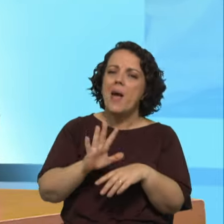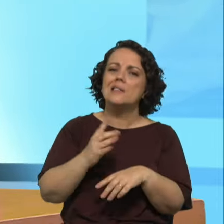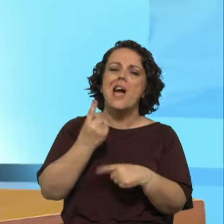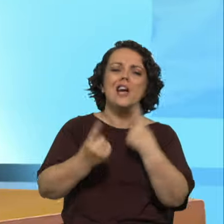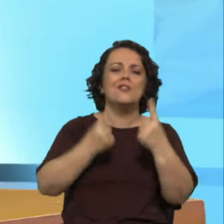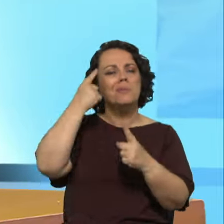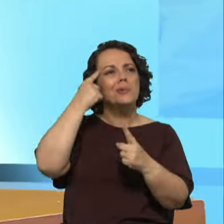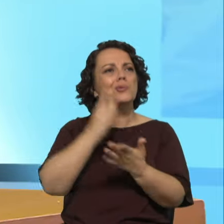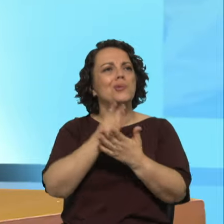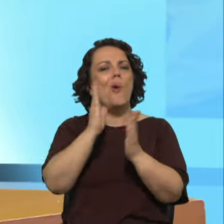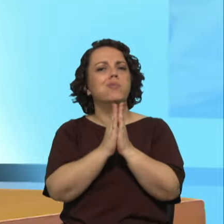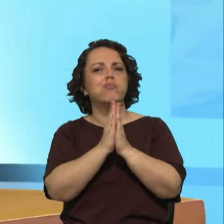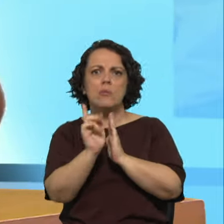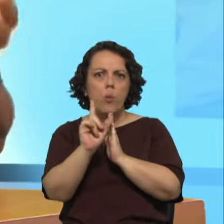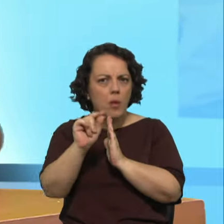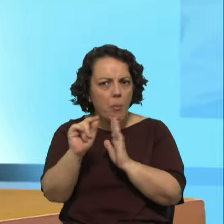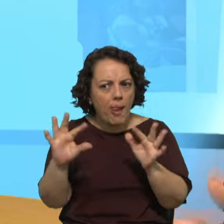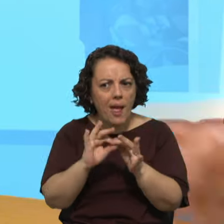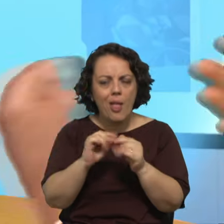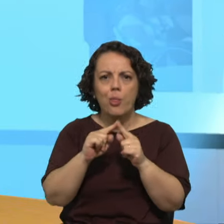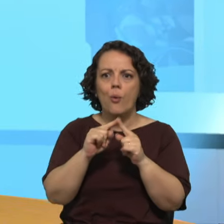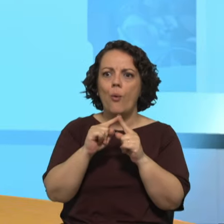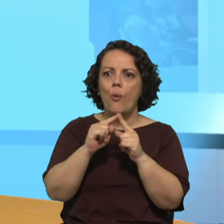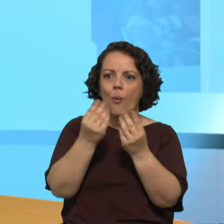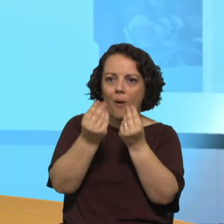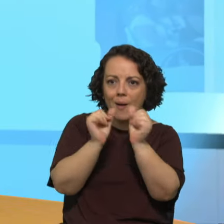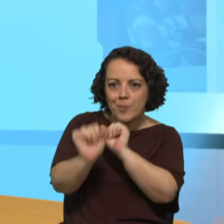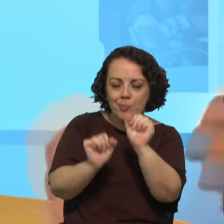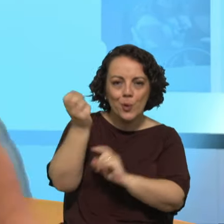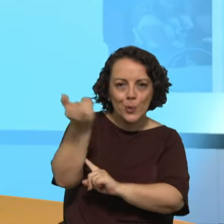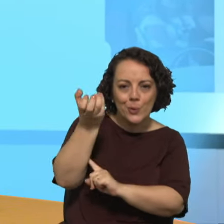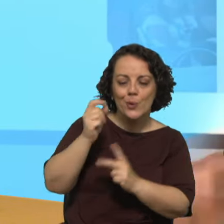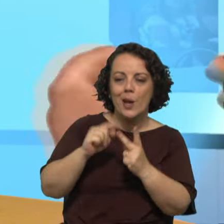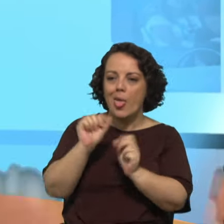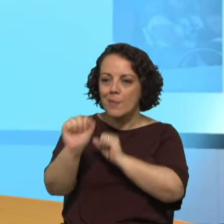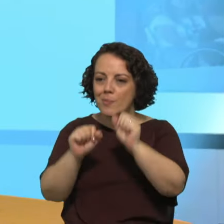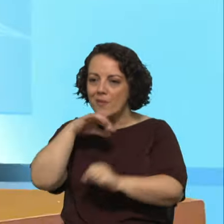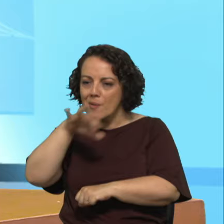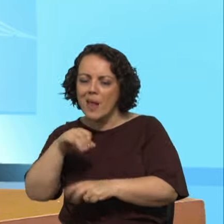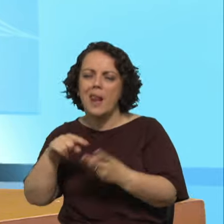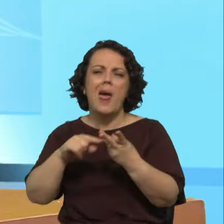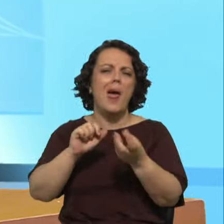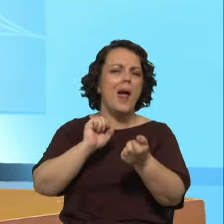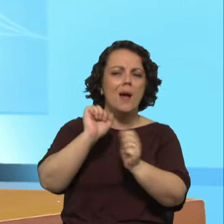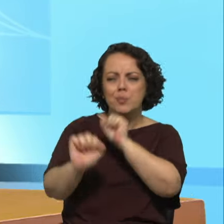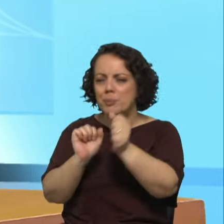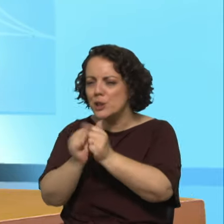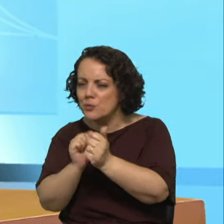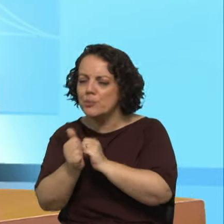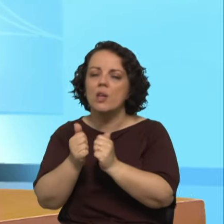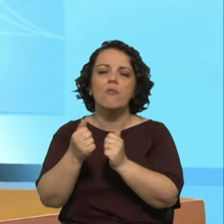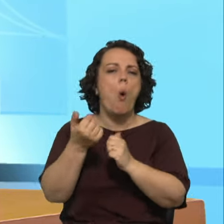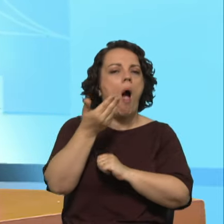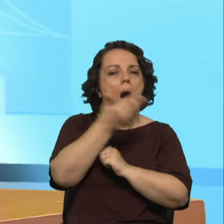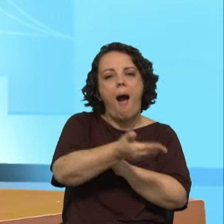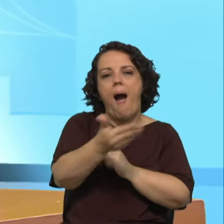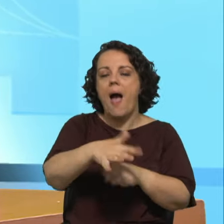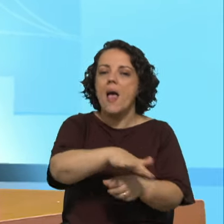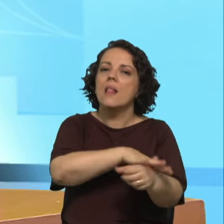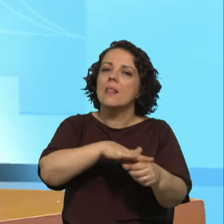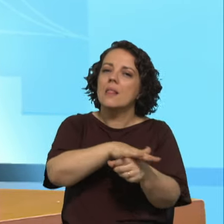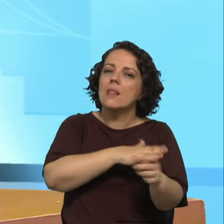religioso O aspeto Cultural o aspecto familiar o aspecto Desportivo enfim Há Há muitas dimensões com as quais eu